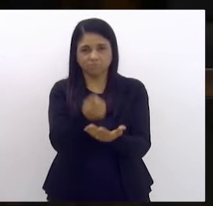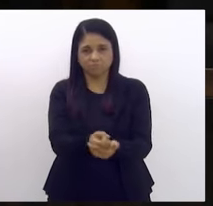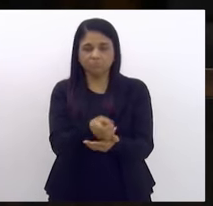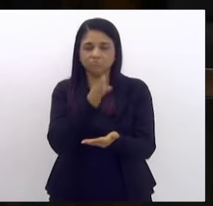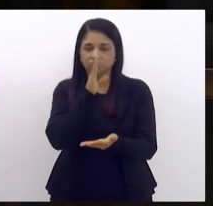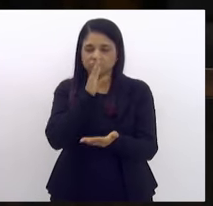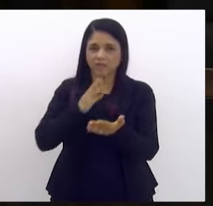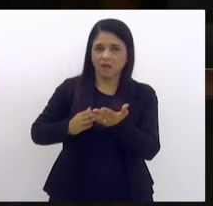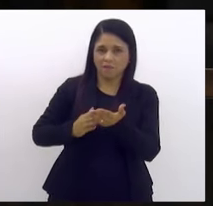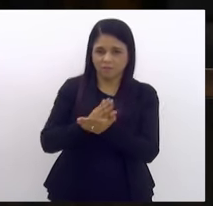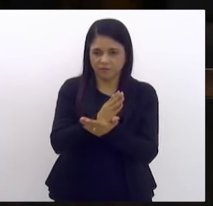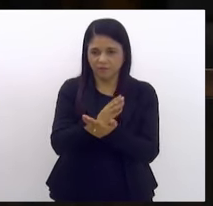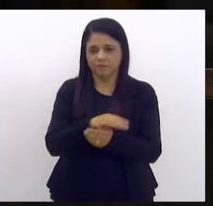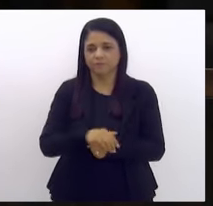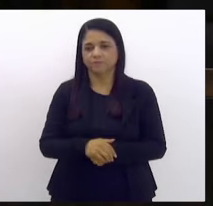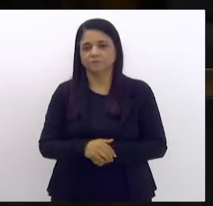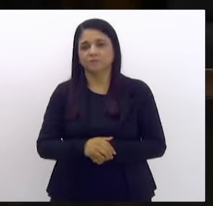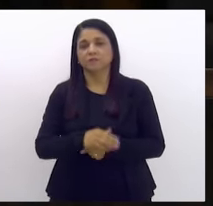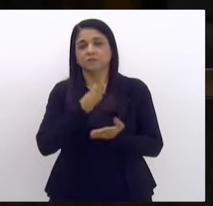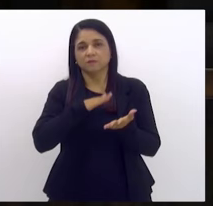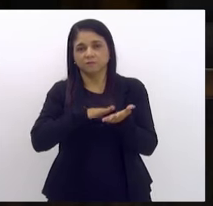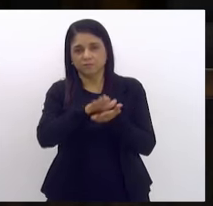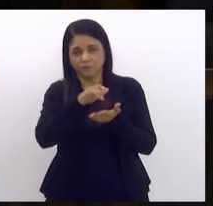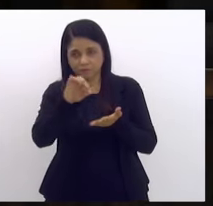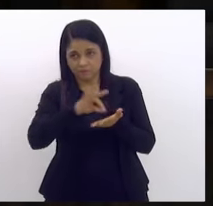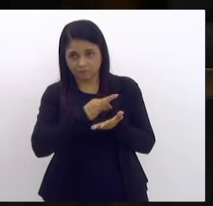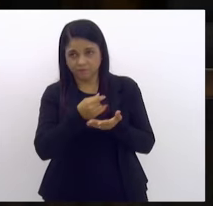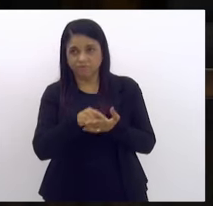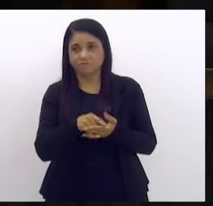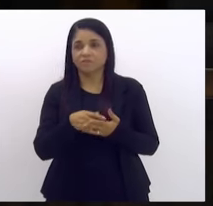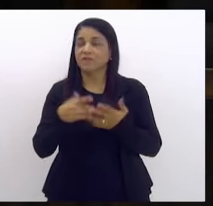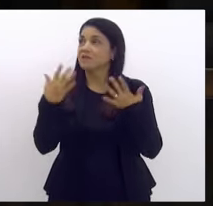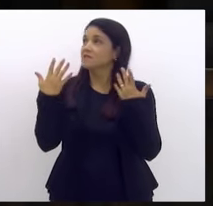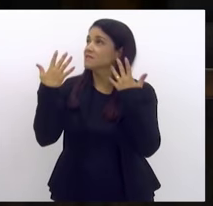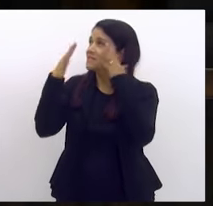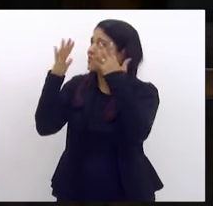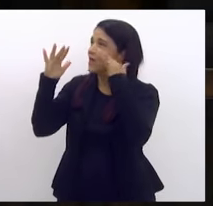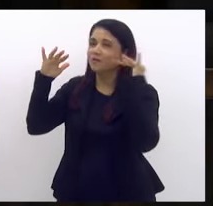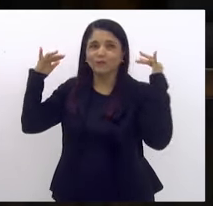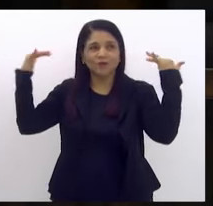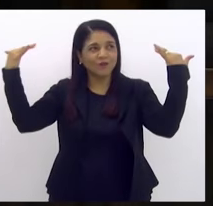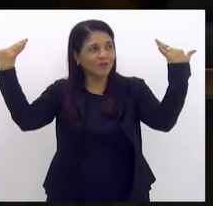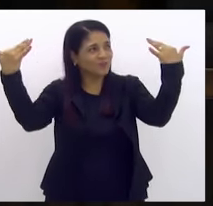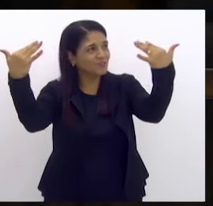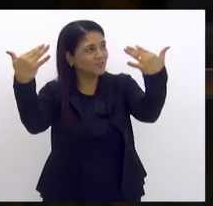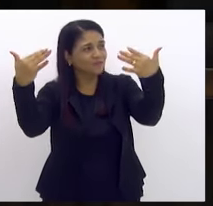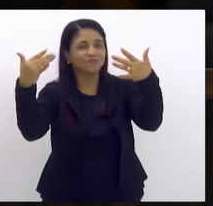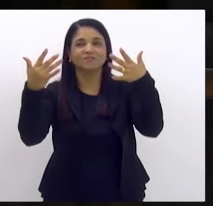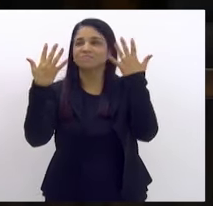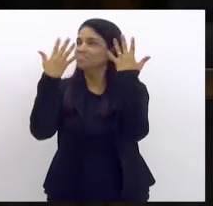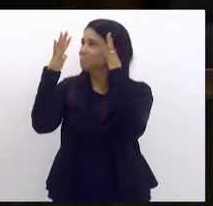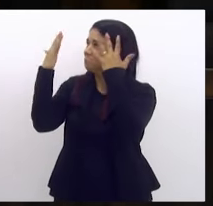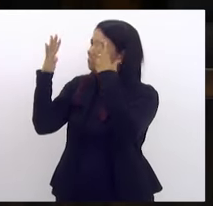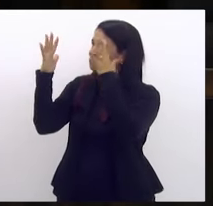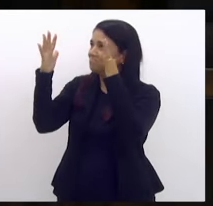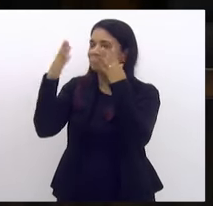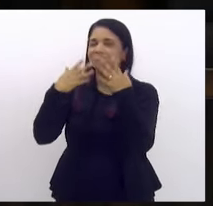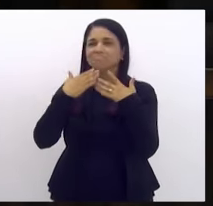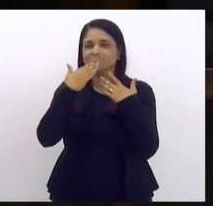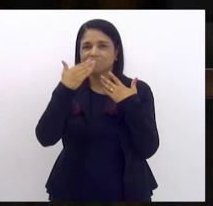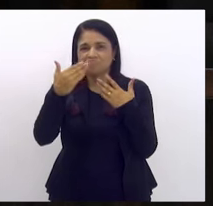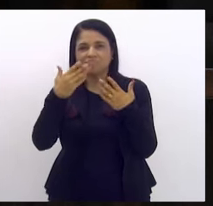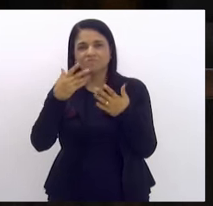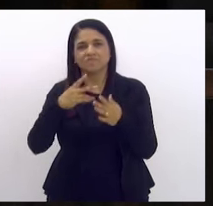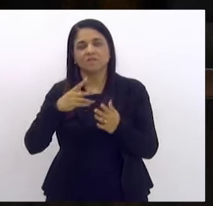aprovam, pelo menos como estão, aprovado, vai à promulgação. Gostaria de saudar a todos que estão nas galerias, clamando pela aprovação do